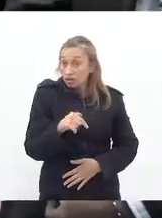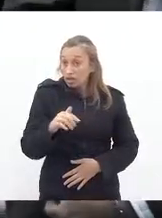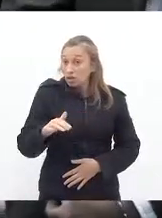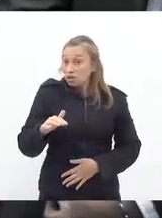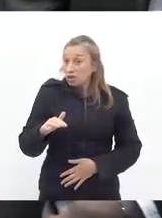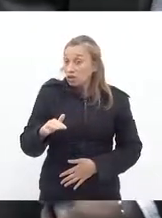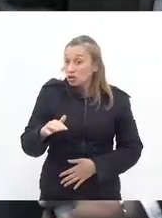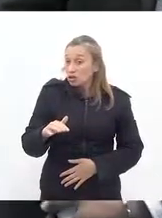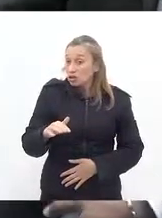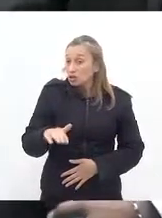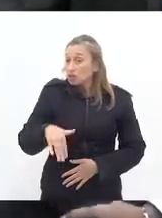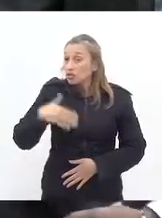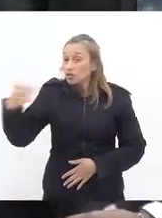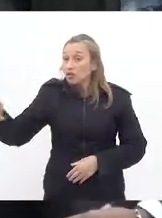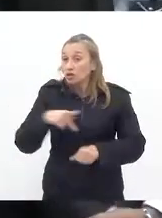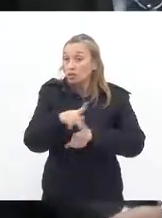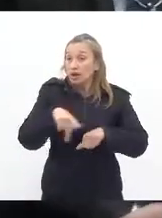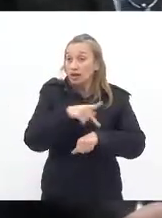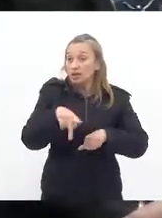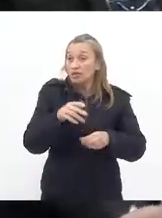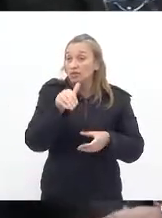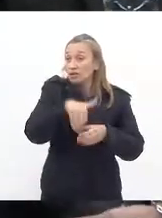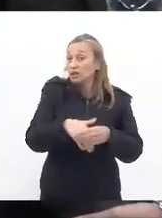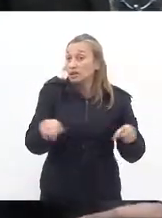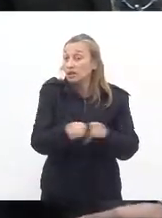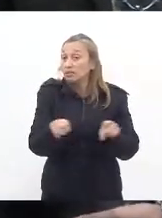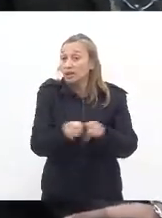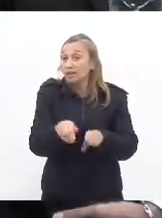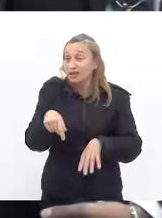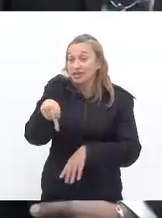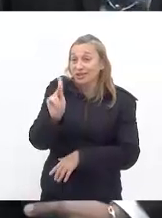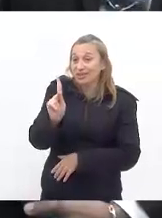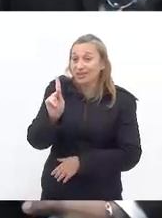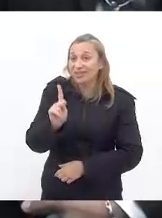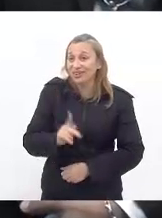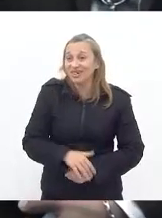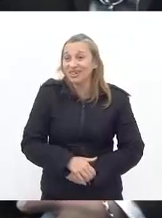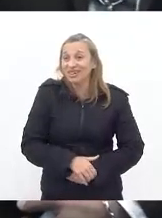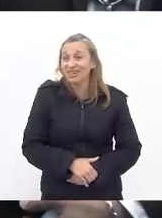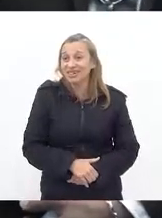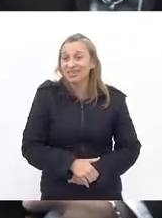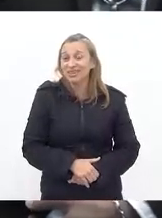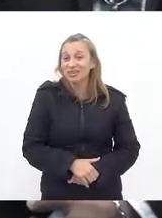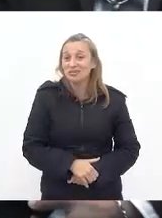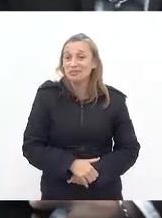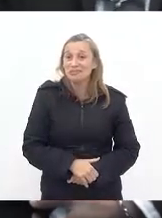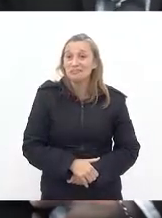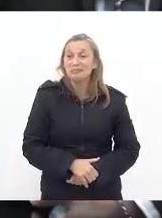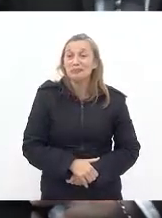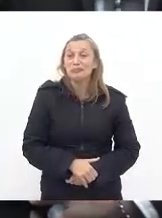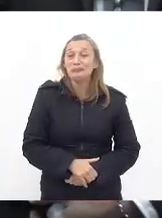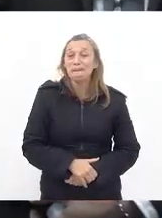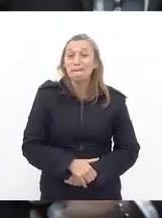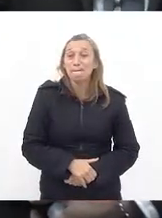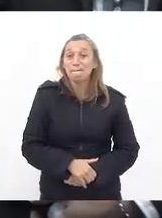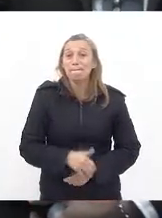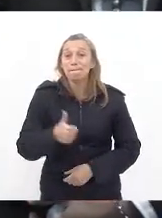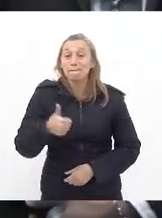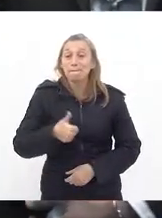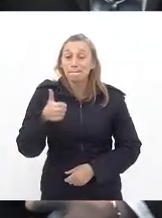exterior voltar também o cheiro né então eu vou falar Presidente